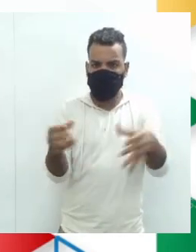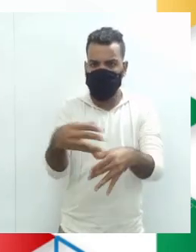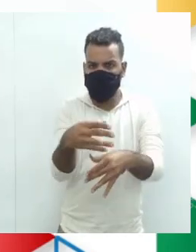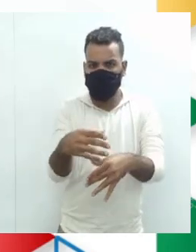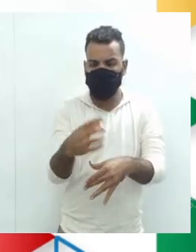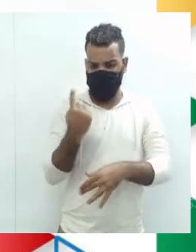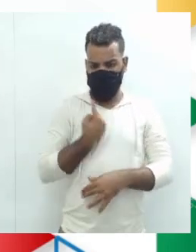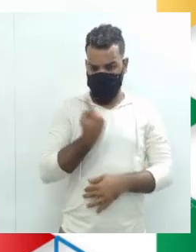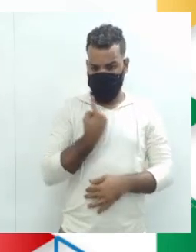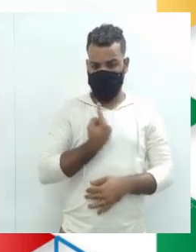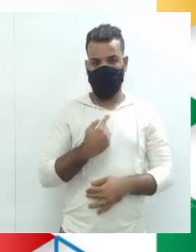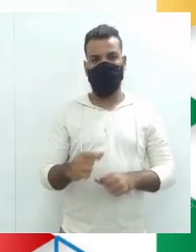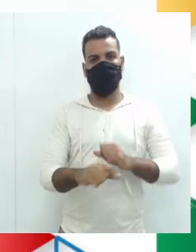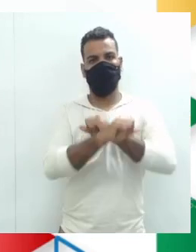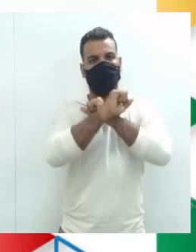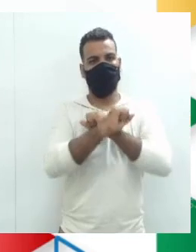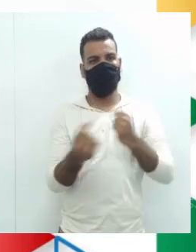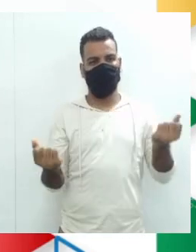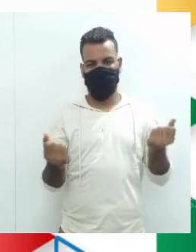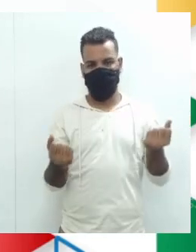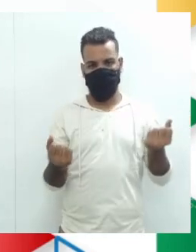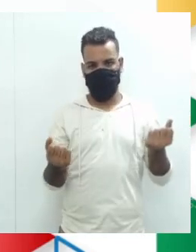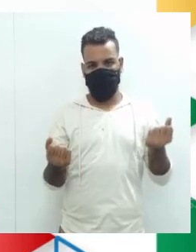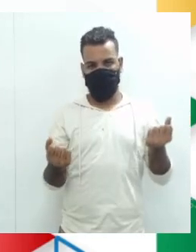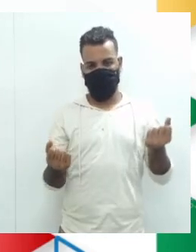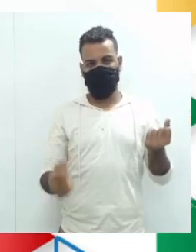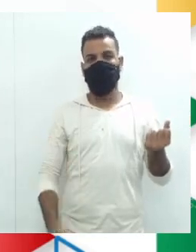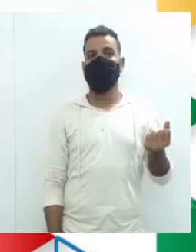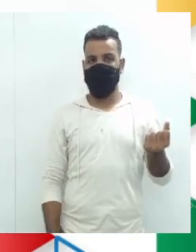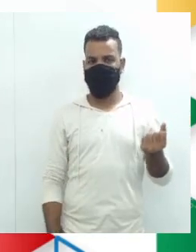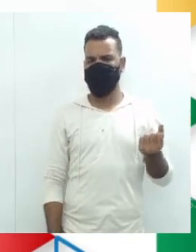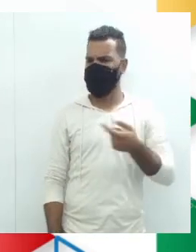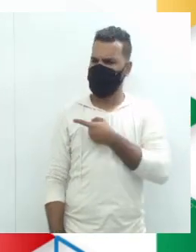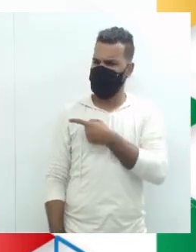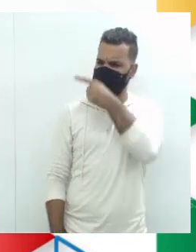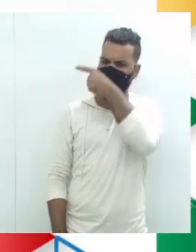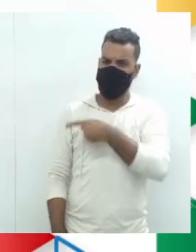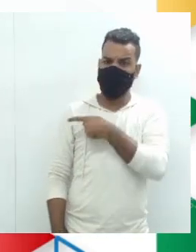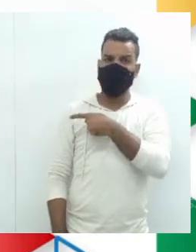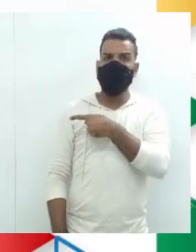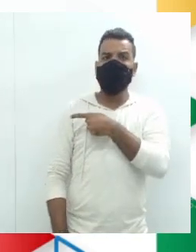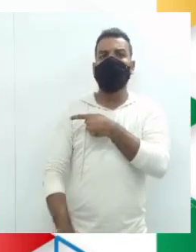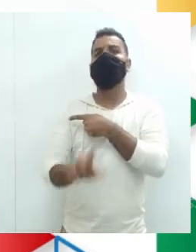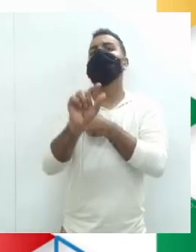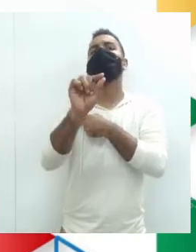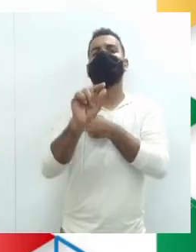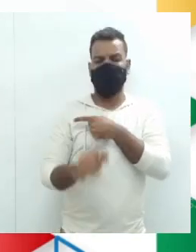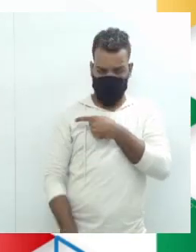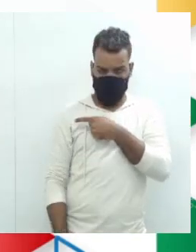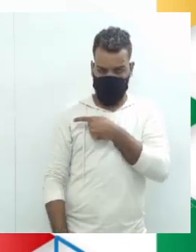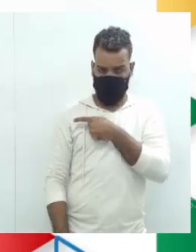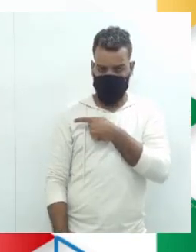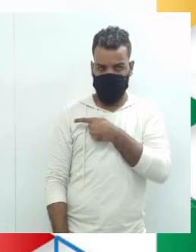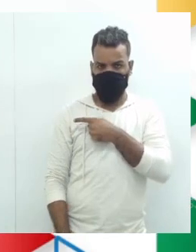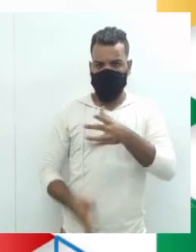sonho pelo qual se pôs a caminhar. Bom, vamos pensar um pouquinho aí sobre esta